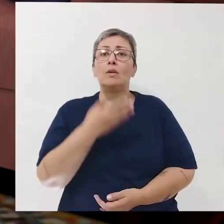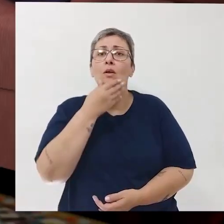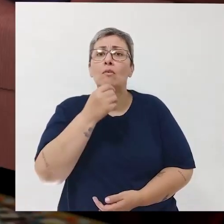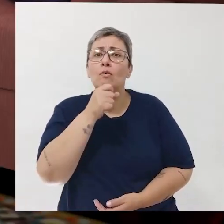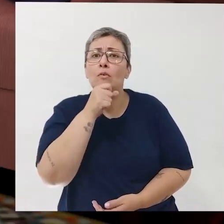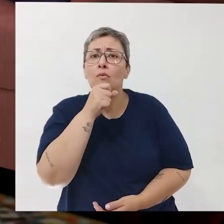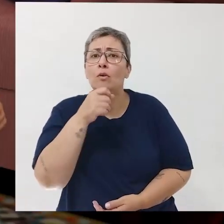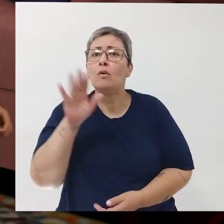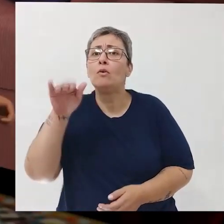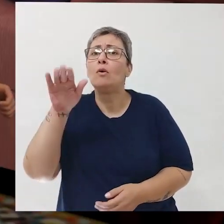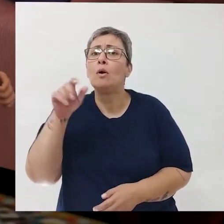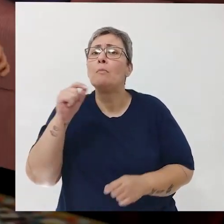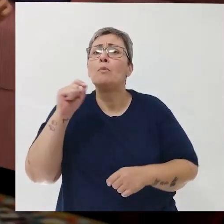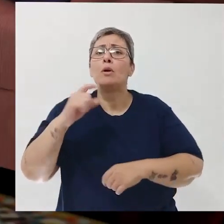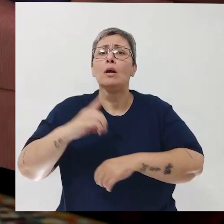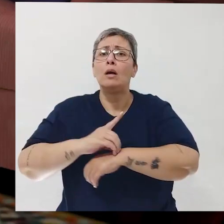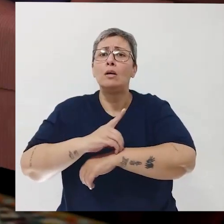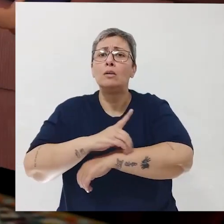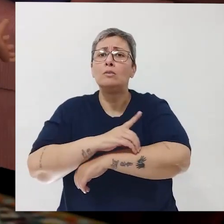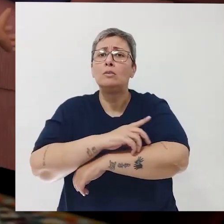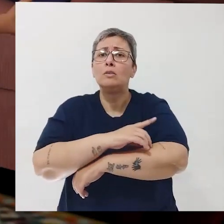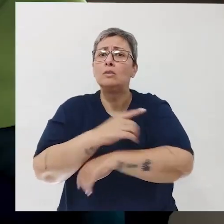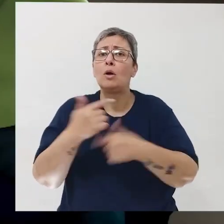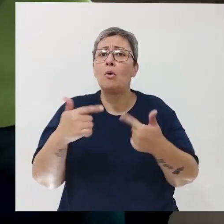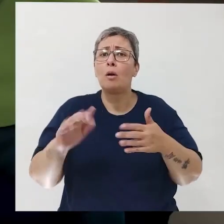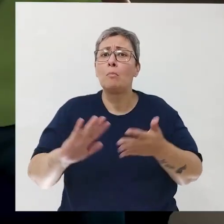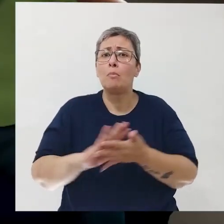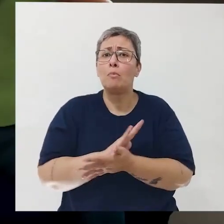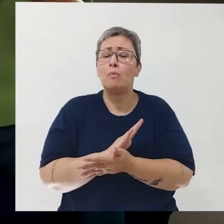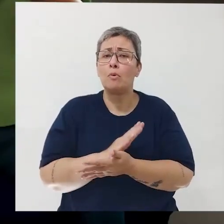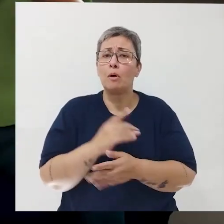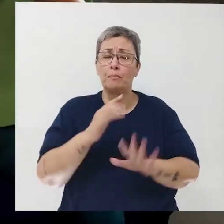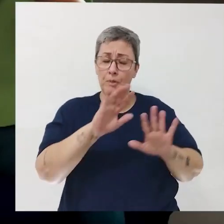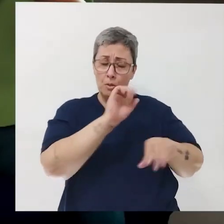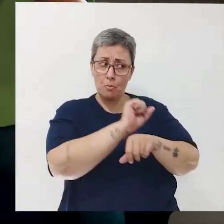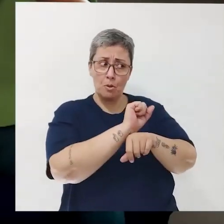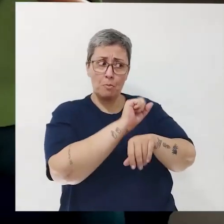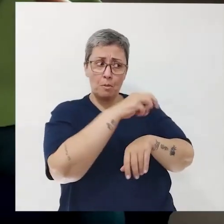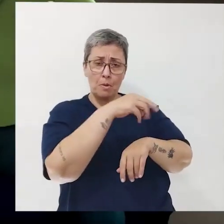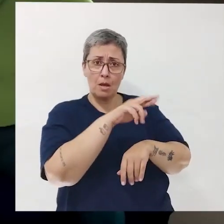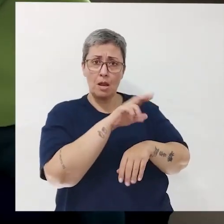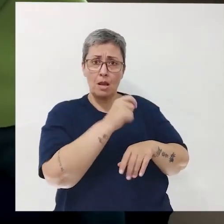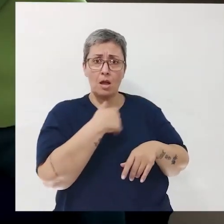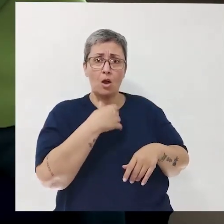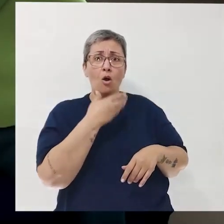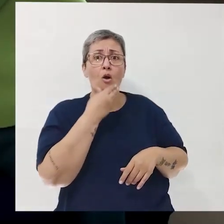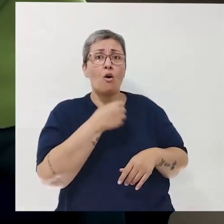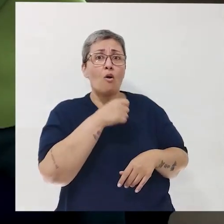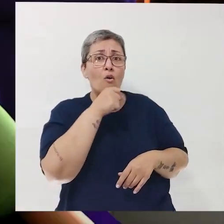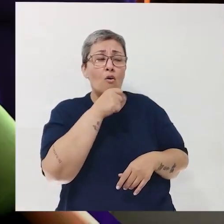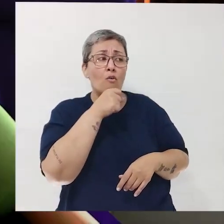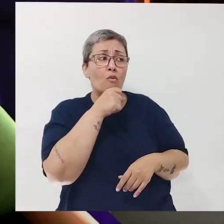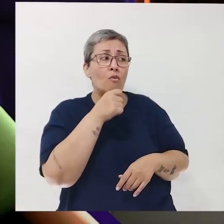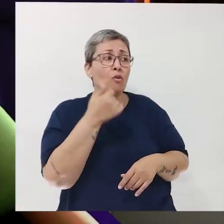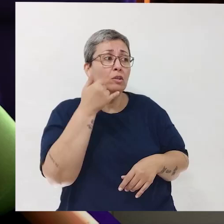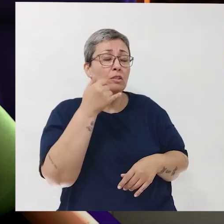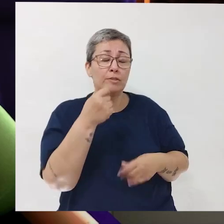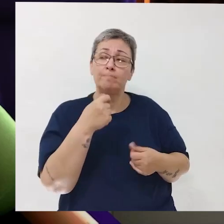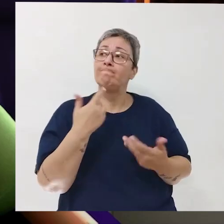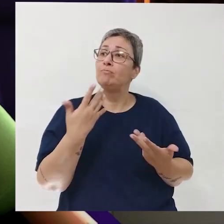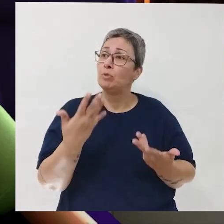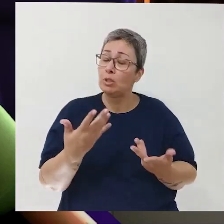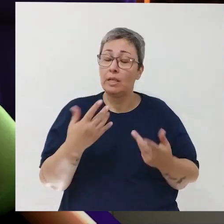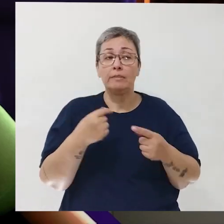Vovô, vovô, por que os dinossauros não existem mais? Peraí, Marina, vovô tá no telefone. Pois